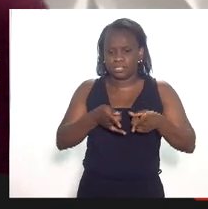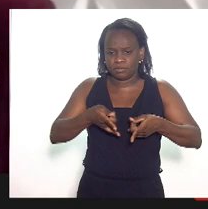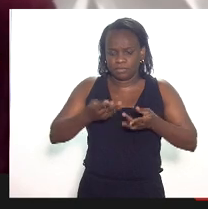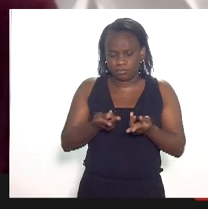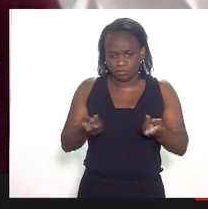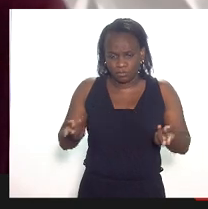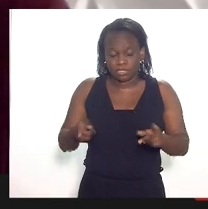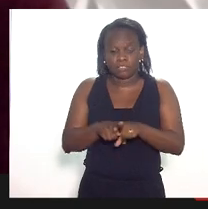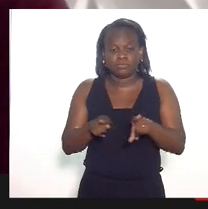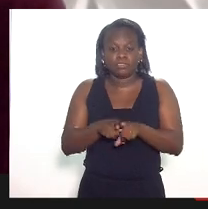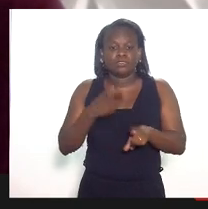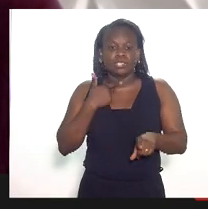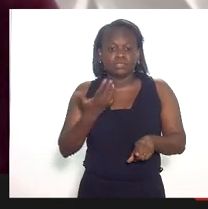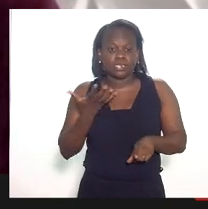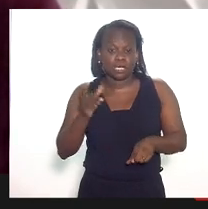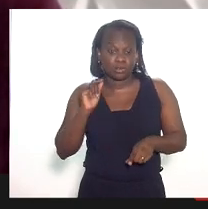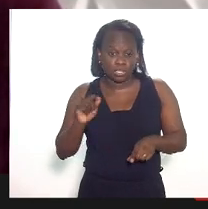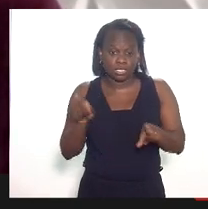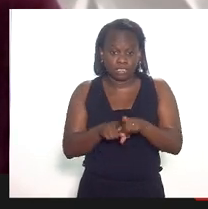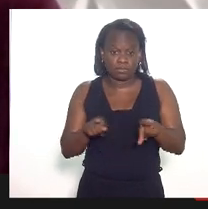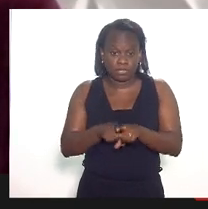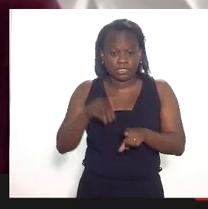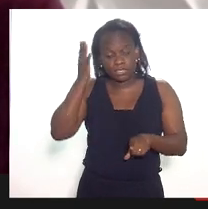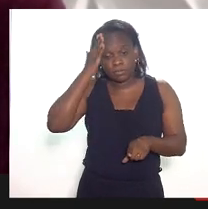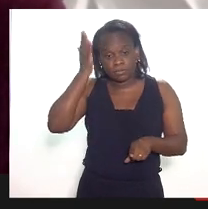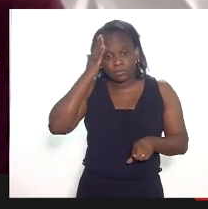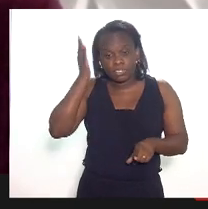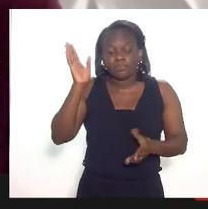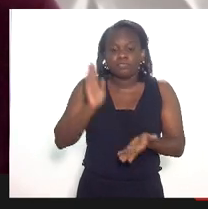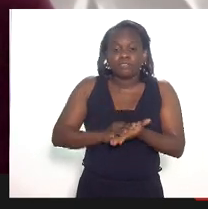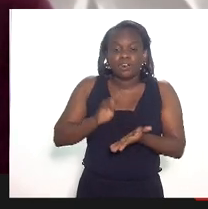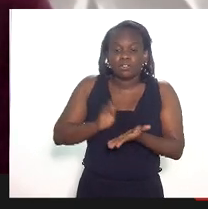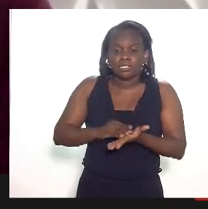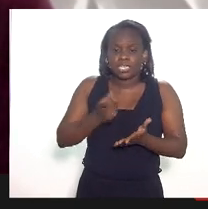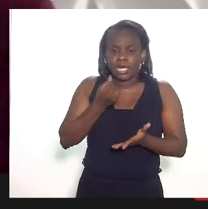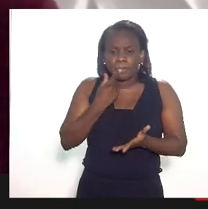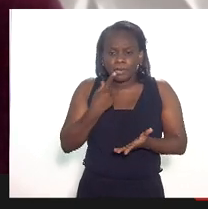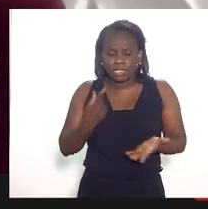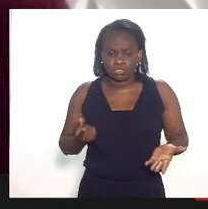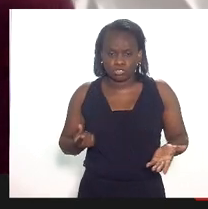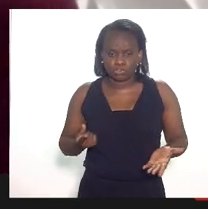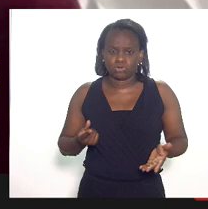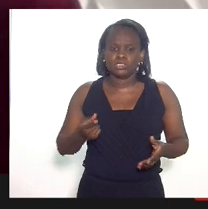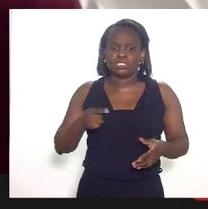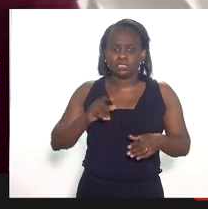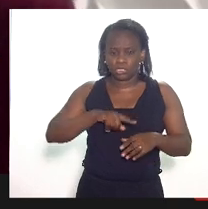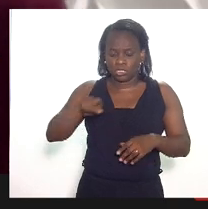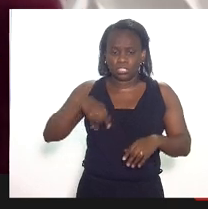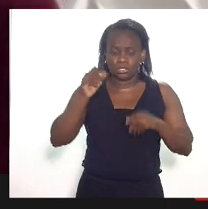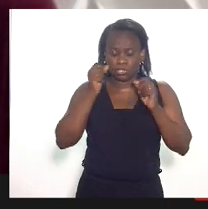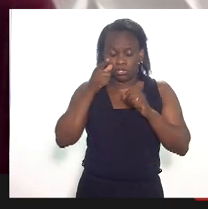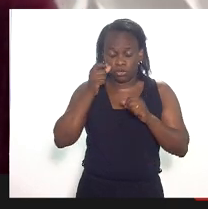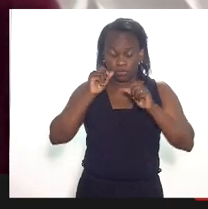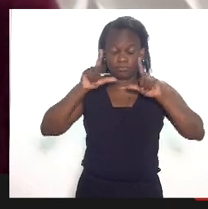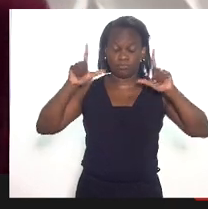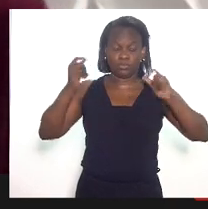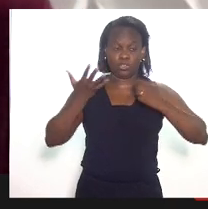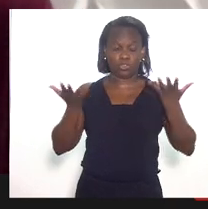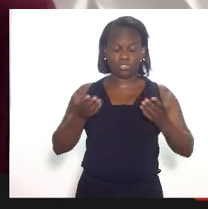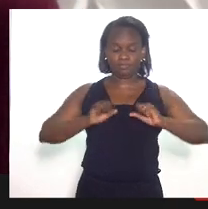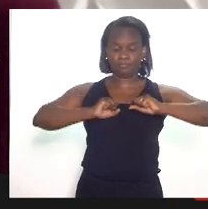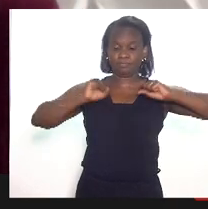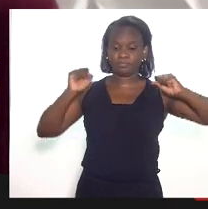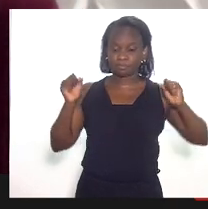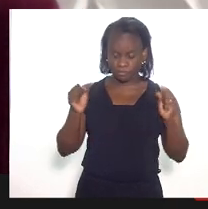E queria saber também sobre a questão da falta de medicamentos. Nós acordamos o dia de hoje com a